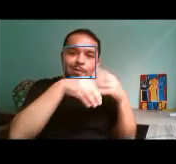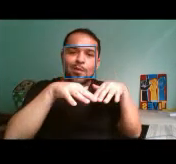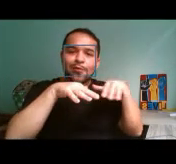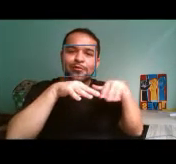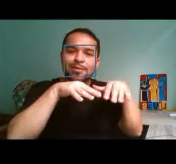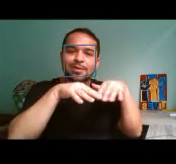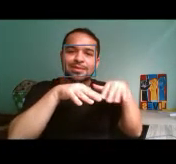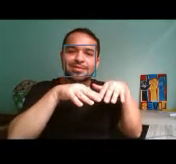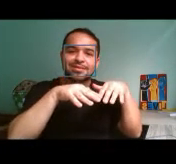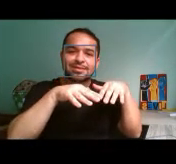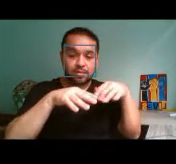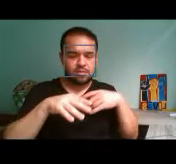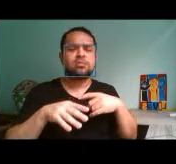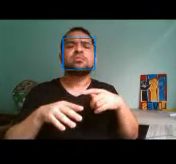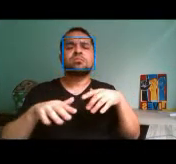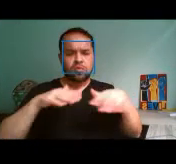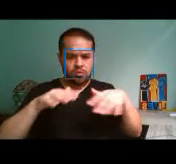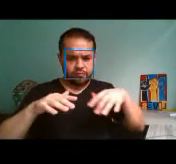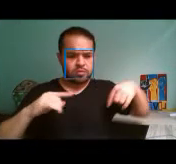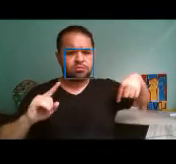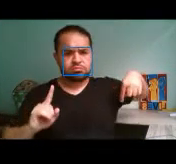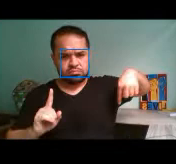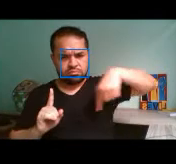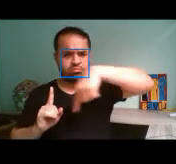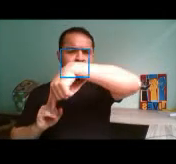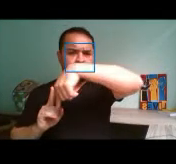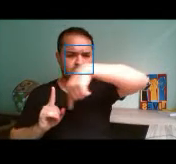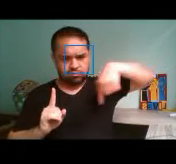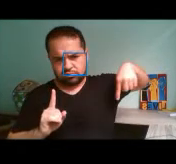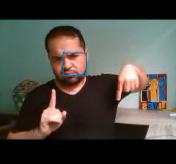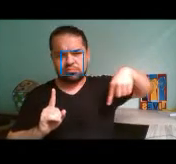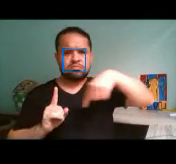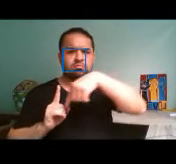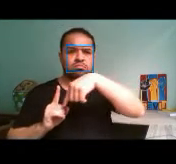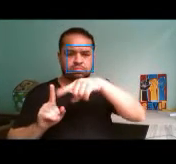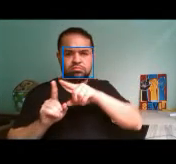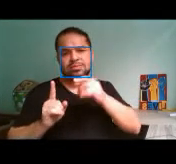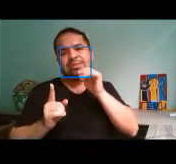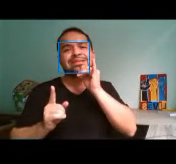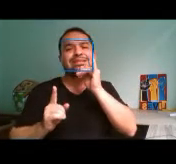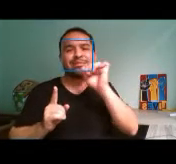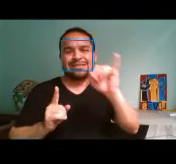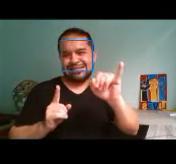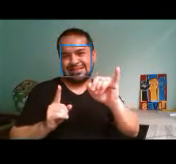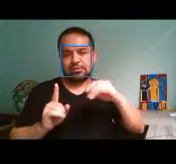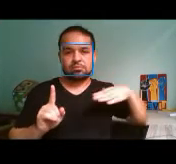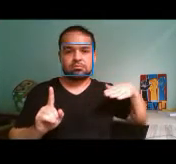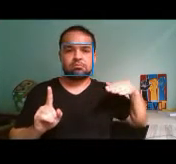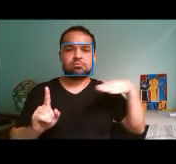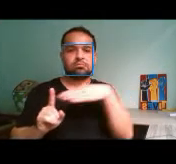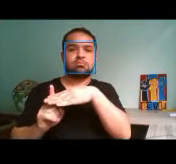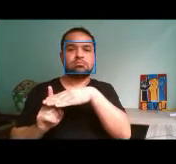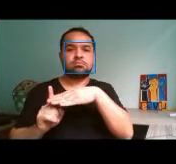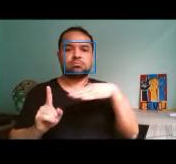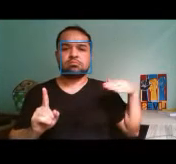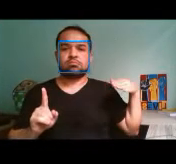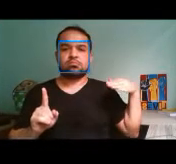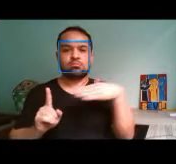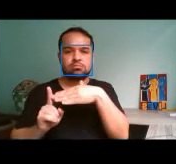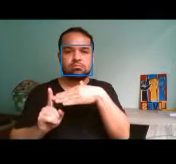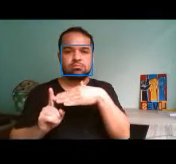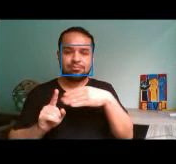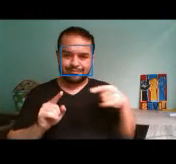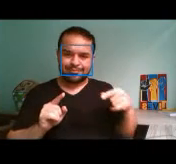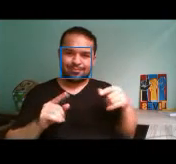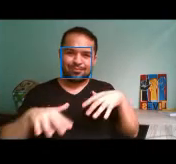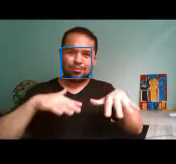tivesse um movimento interno da mão, né? Porque há um movimento de uma mudança. Tem um movimento principal, que é esse movimento retilíneo aqui, né?